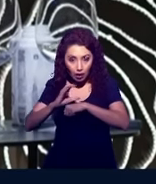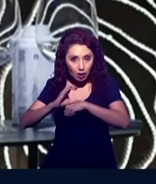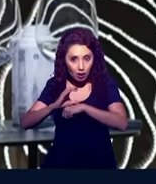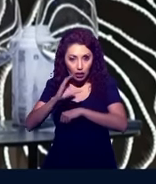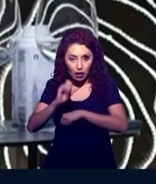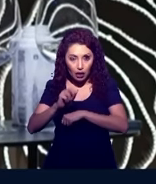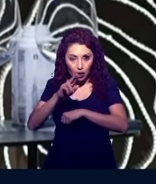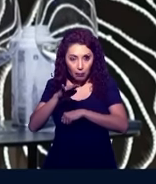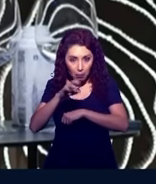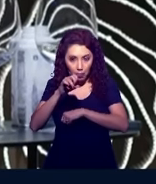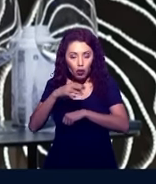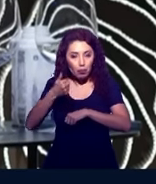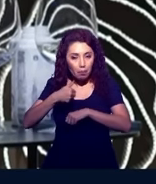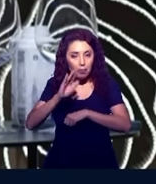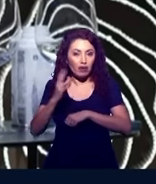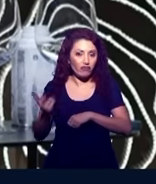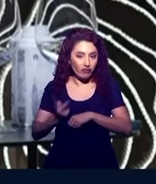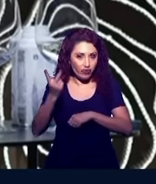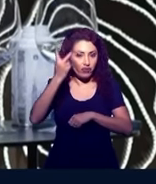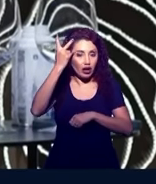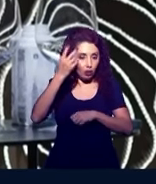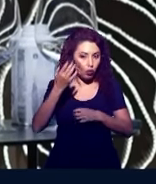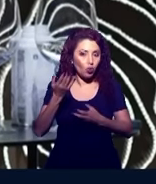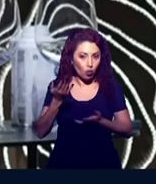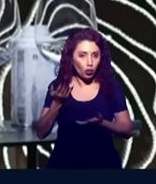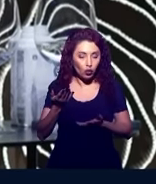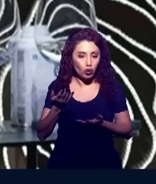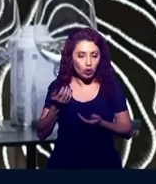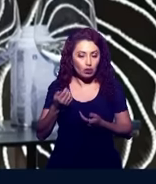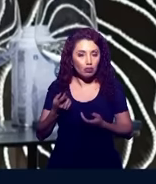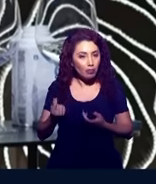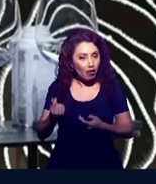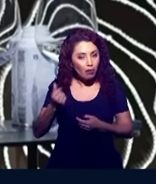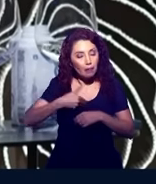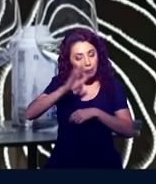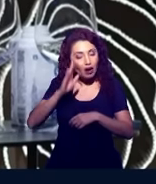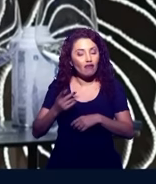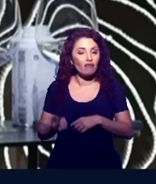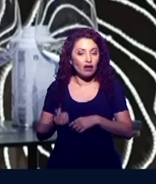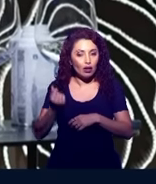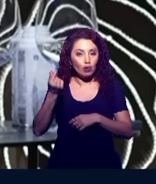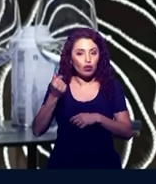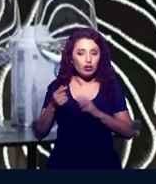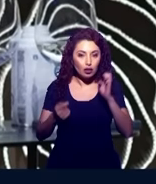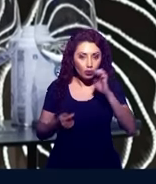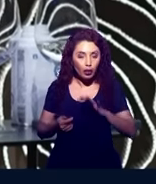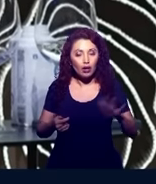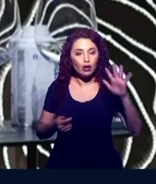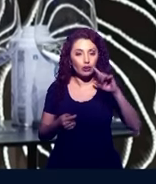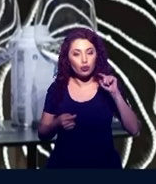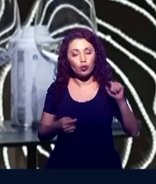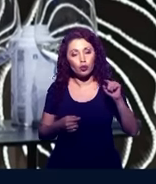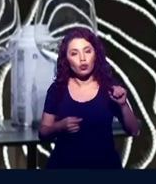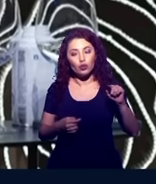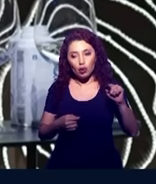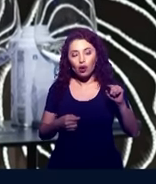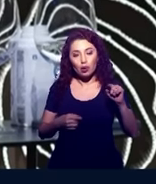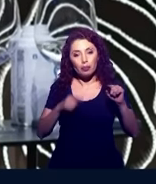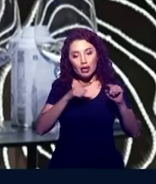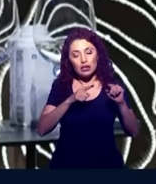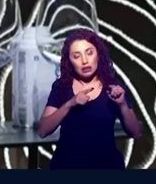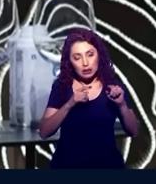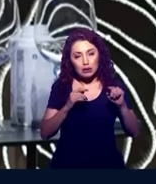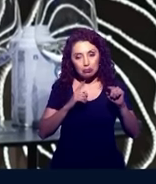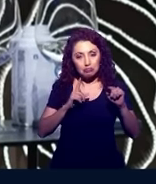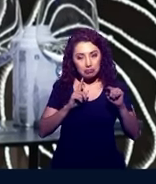mercado ele vai ter a Europa mesmo já tá pensando já tá tributando produtos que não são produzidos com energia limpa o